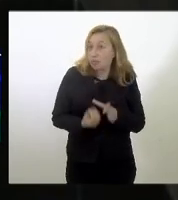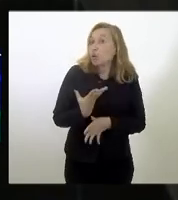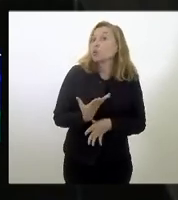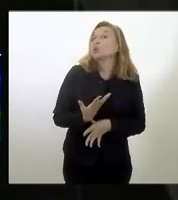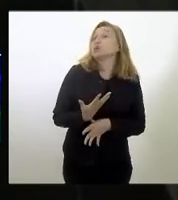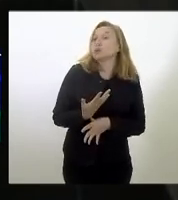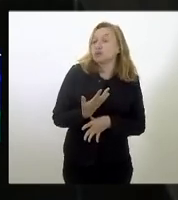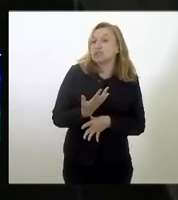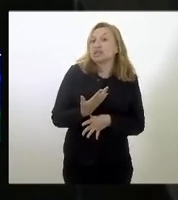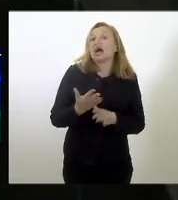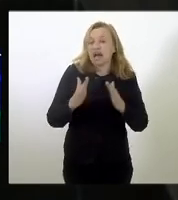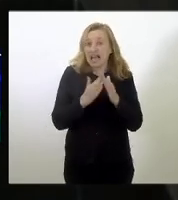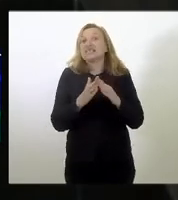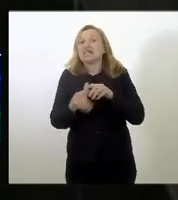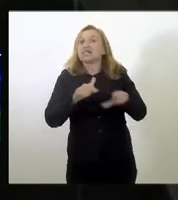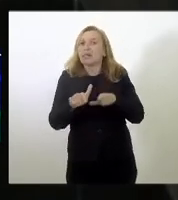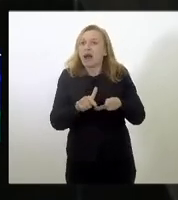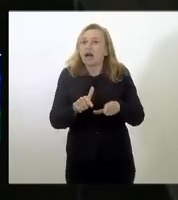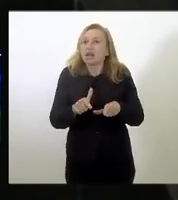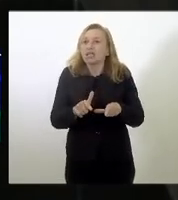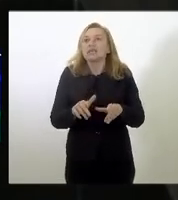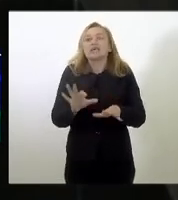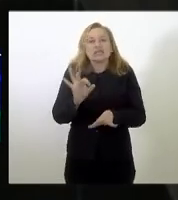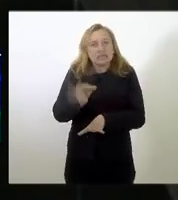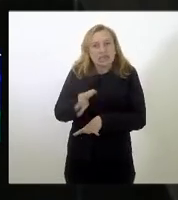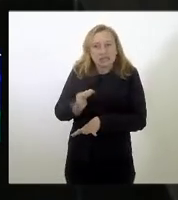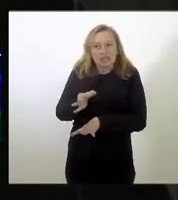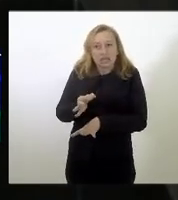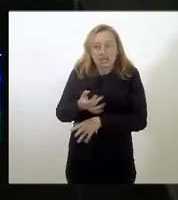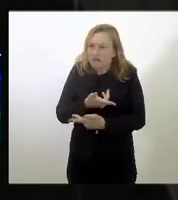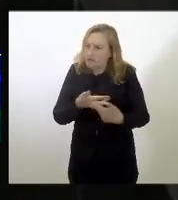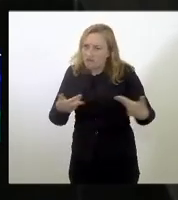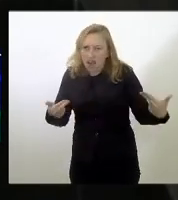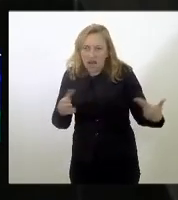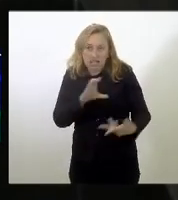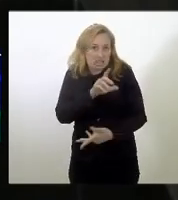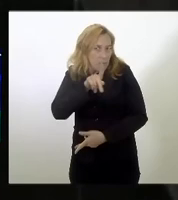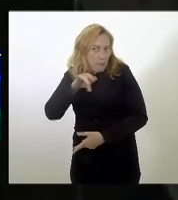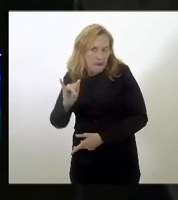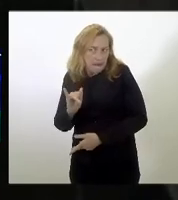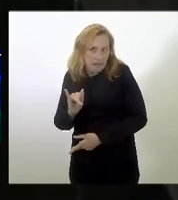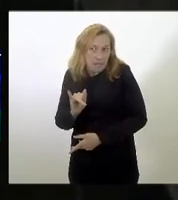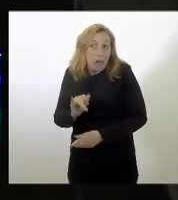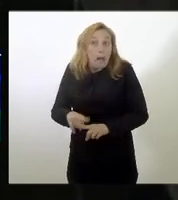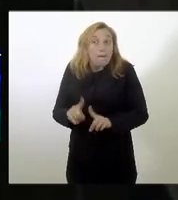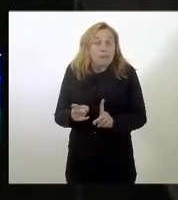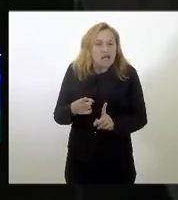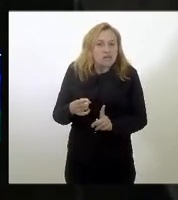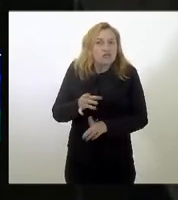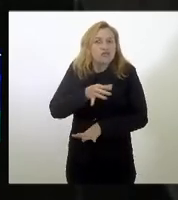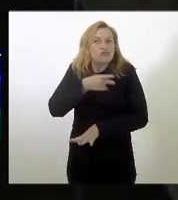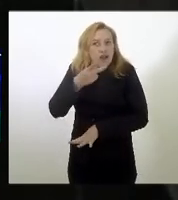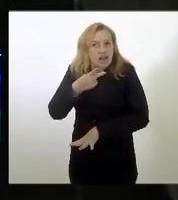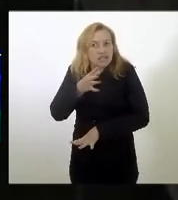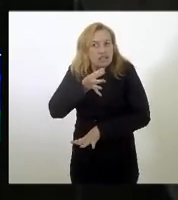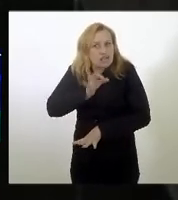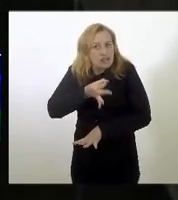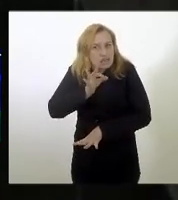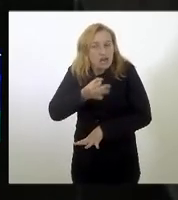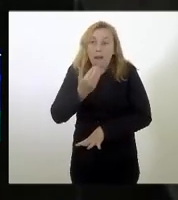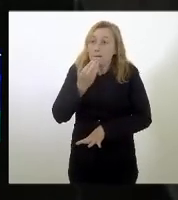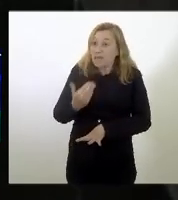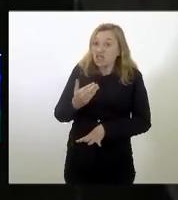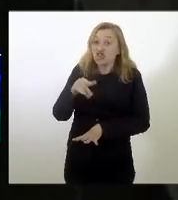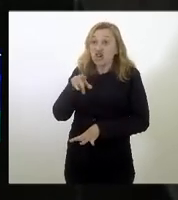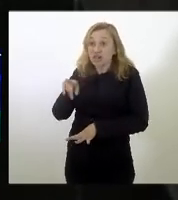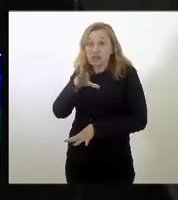é uma casa que trabalha, então, sem dúvida nenhuma, temos muitas CPIs. Mas eu fiz questão de pedir essa,